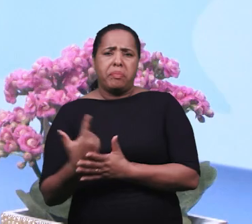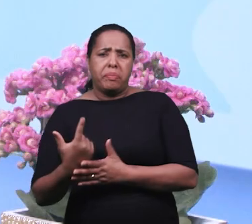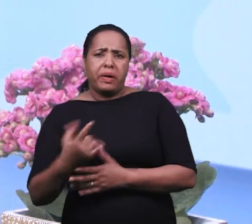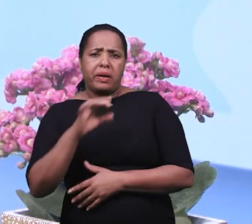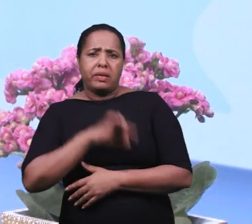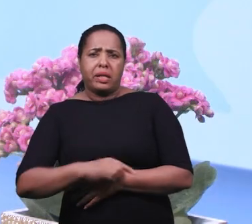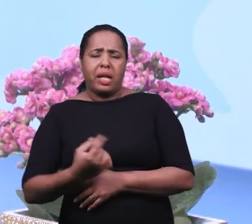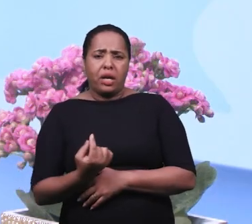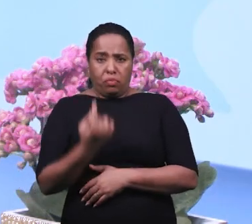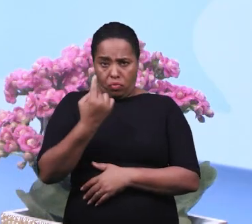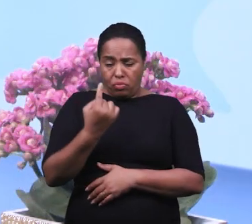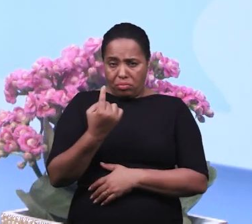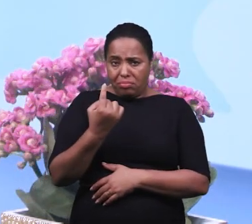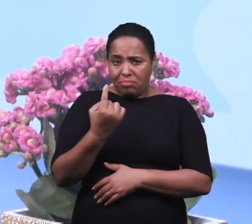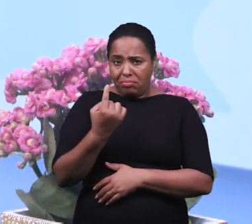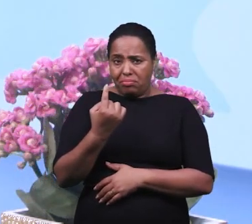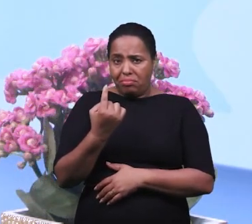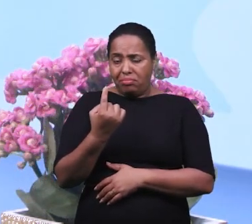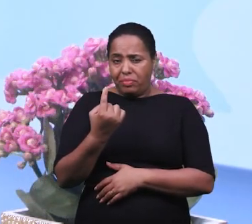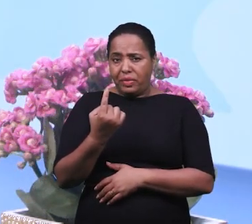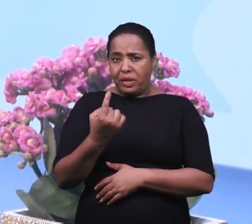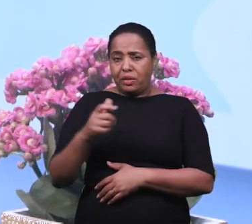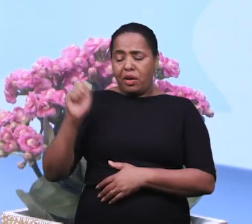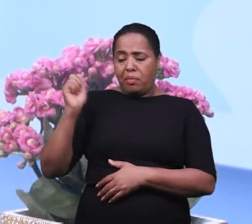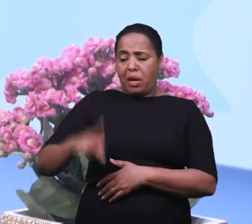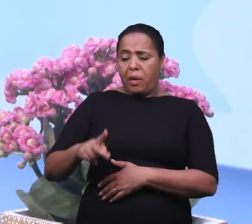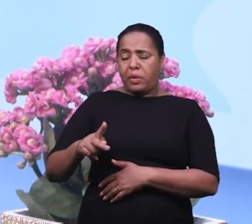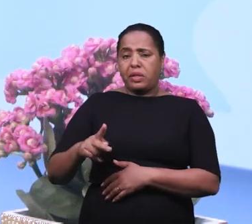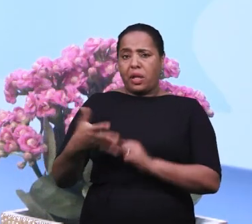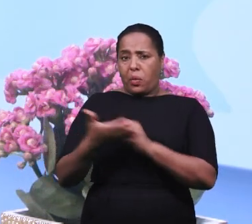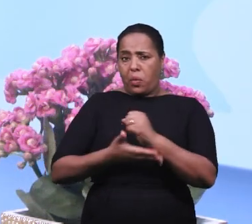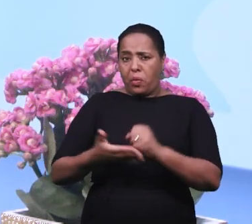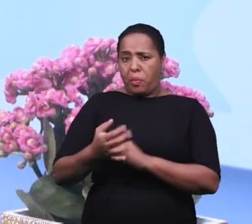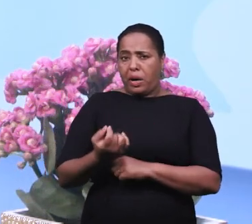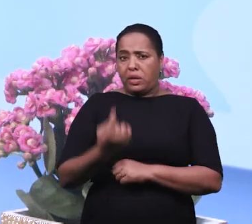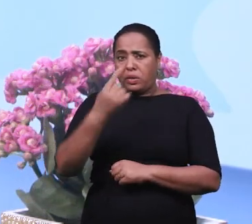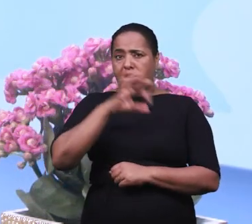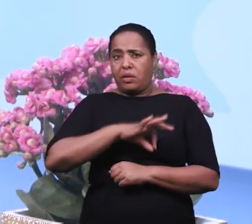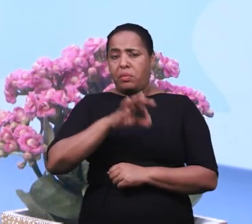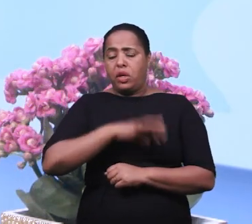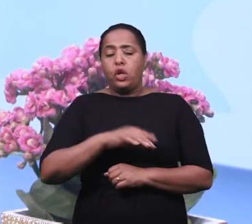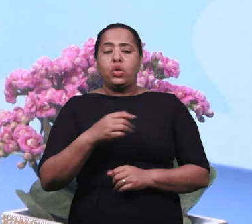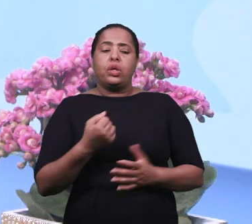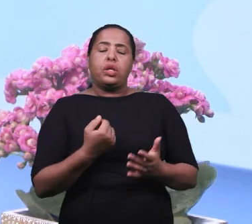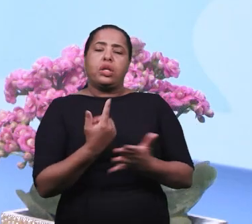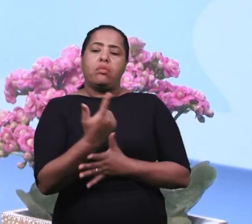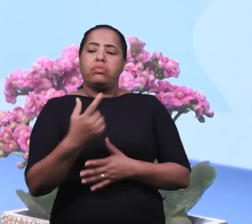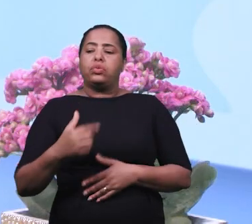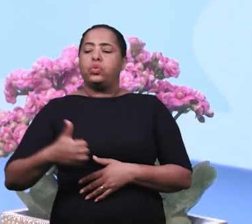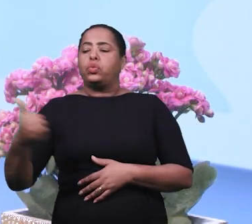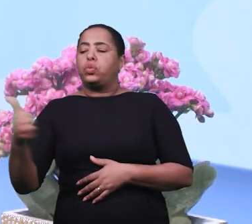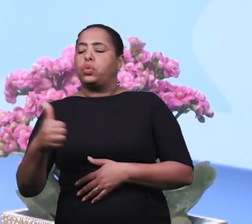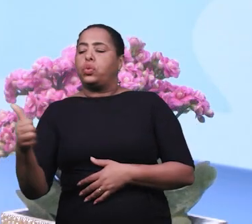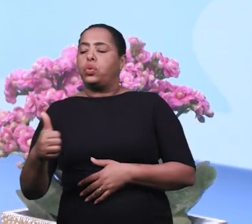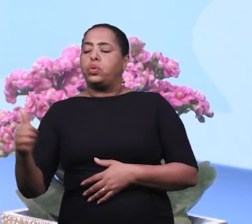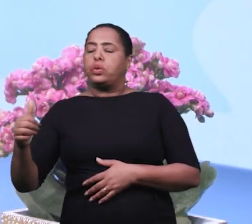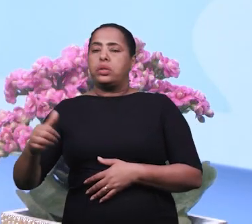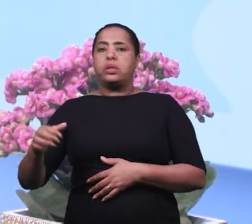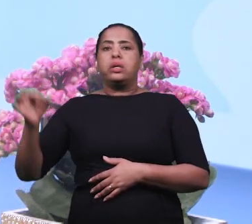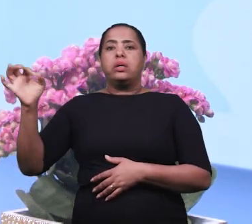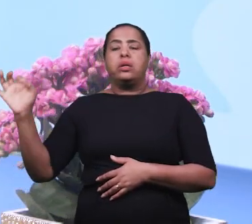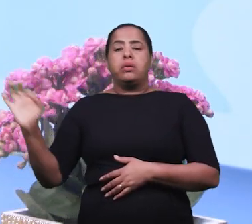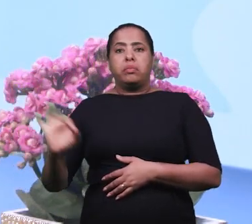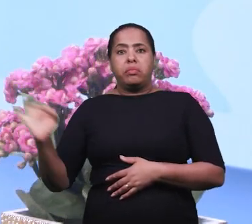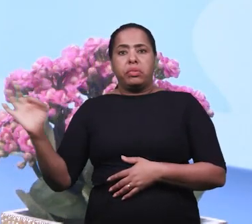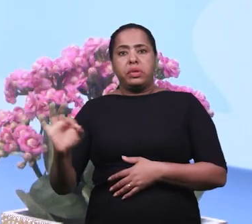aposentar com uma aposentadoria por idade no valor de um salário mínimo, contribui com 11% no código de facultativo. E aí ela